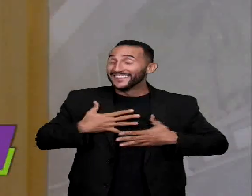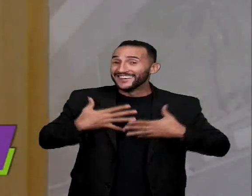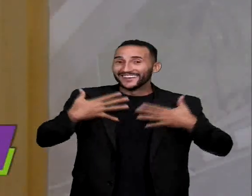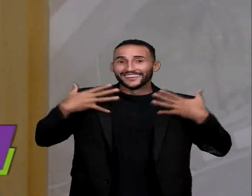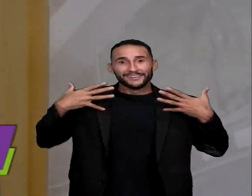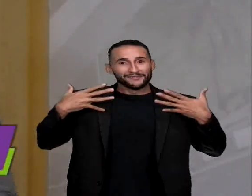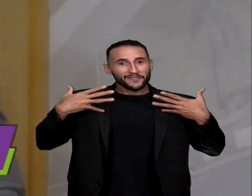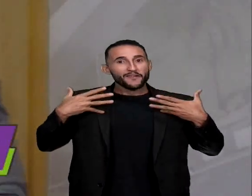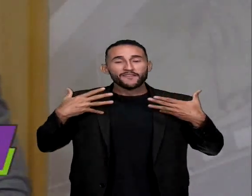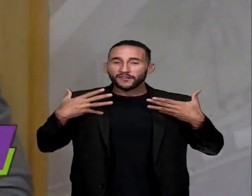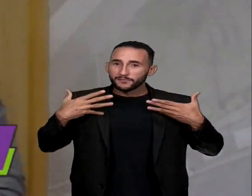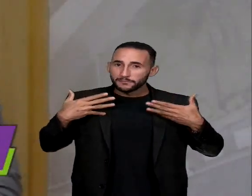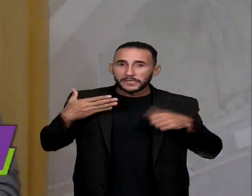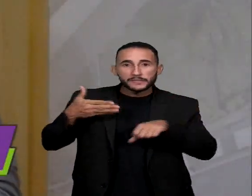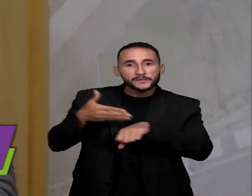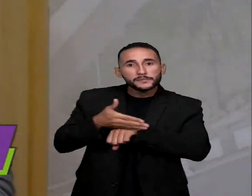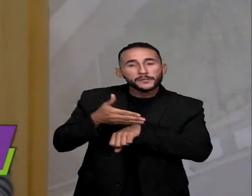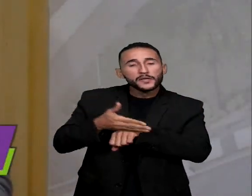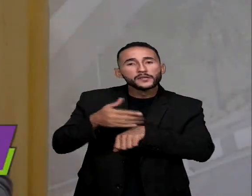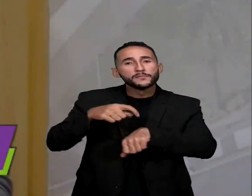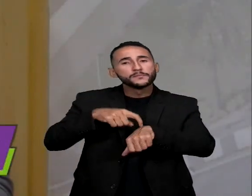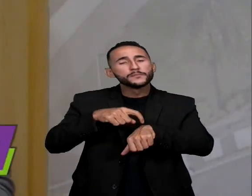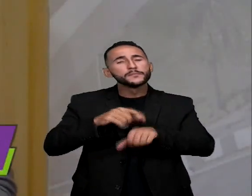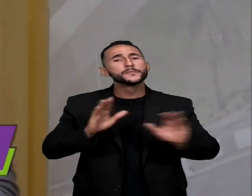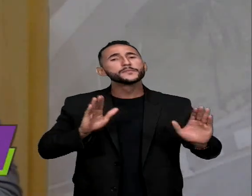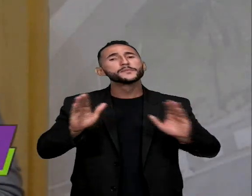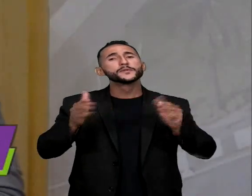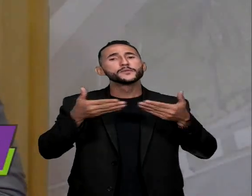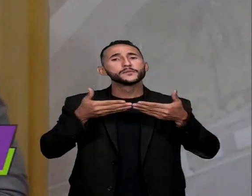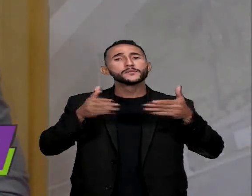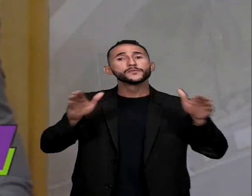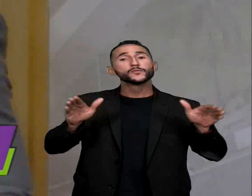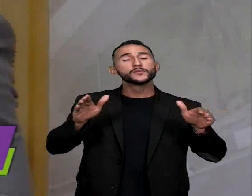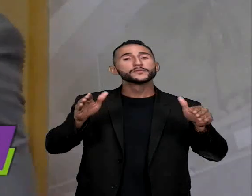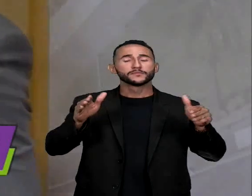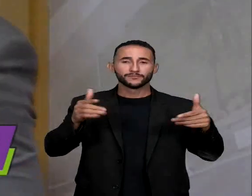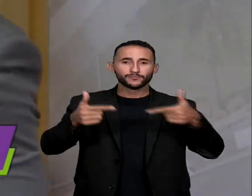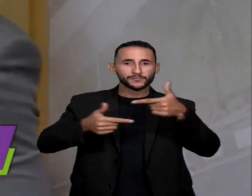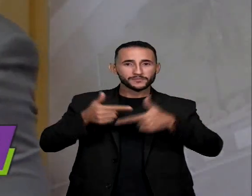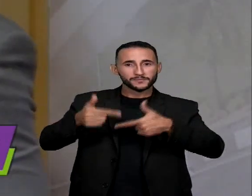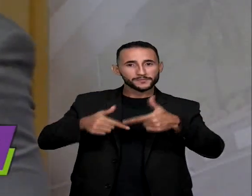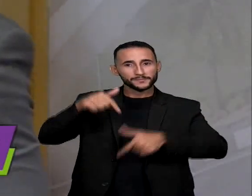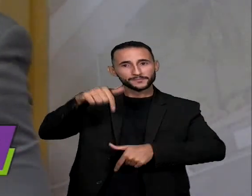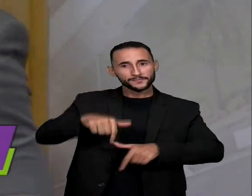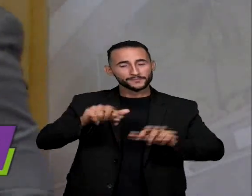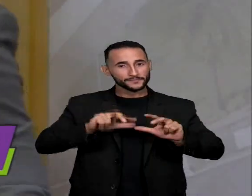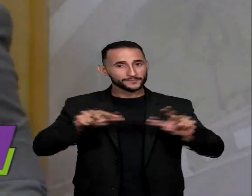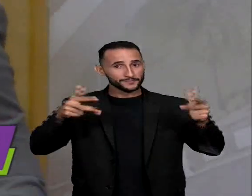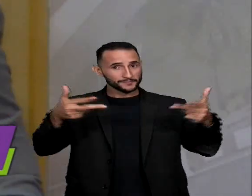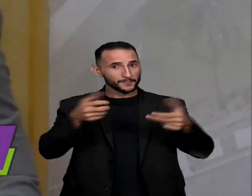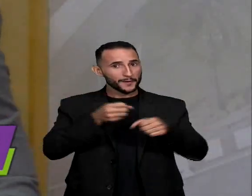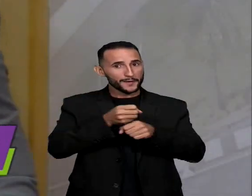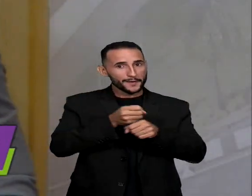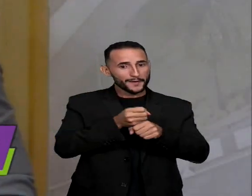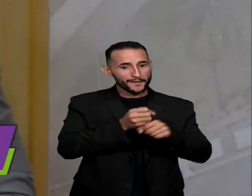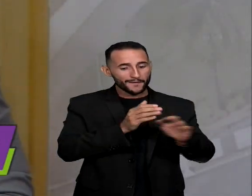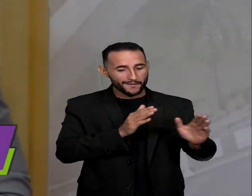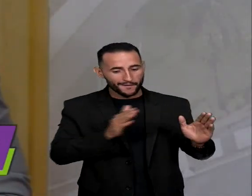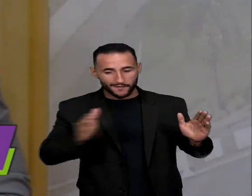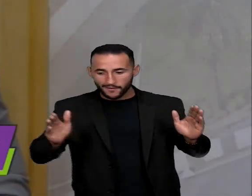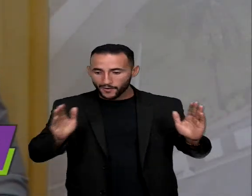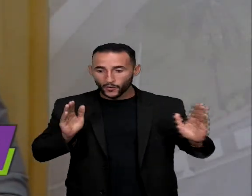reabertura dos trabalhos da Câmara Municipal de Osasco um ano que se Deus quiser vai ser de muito